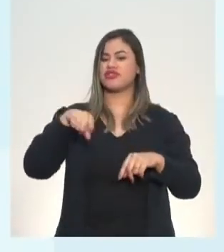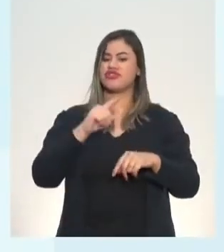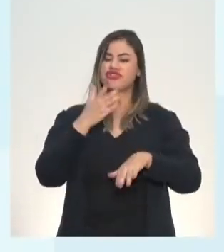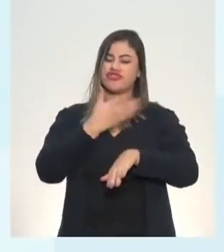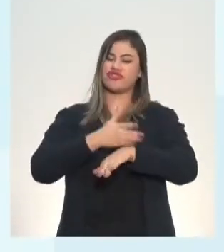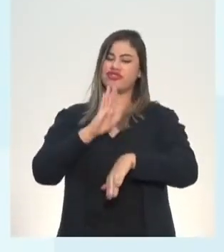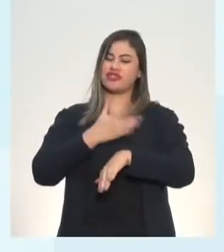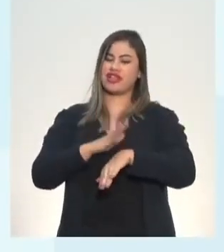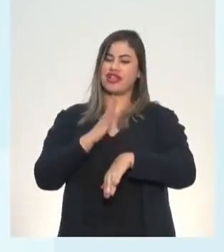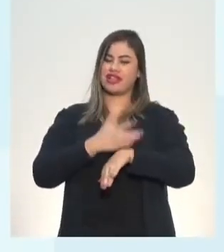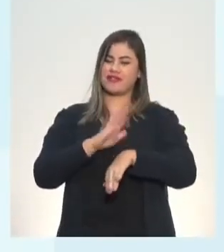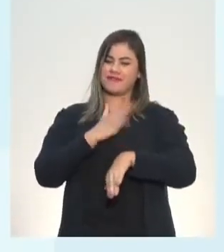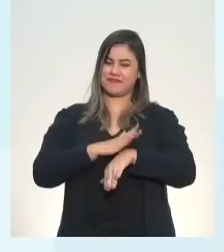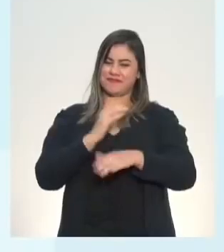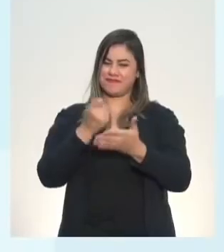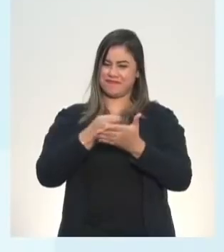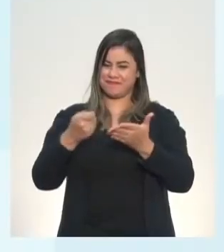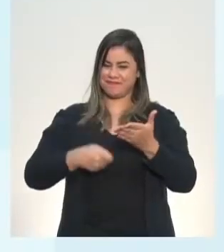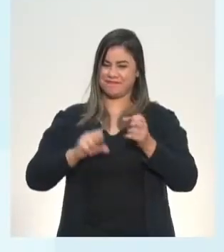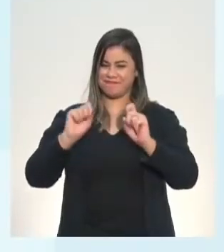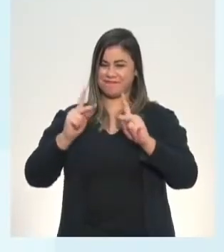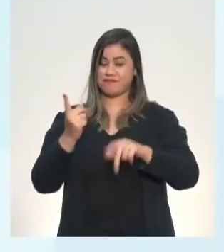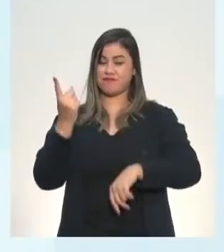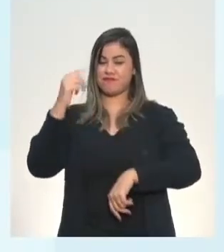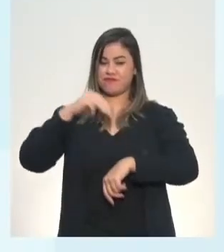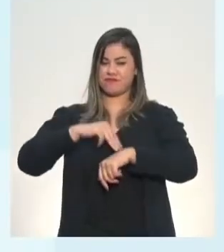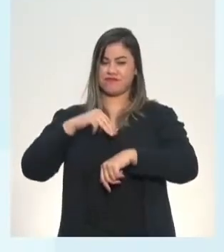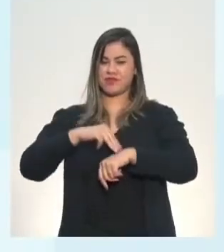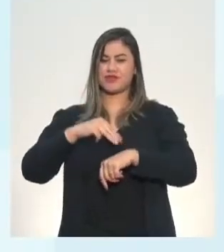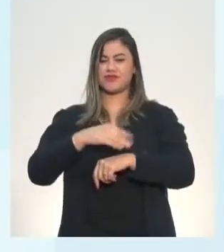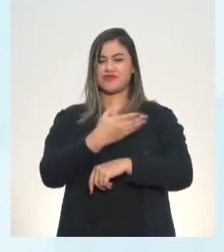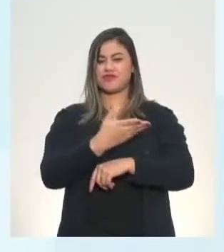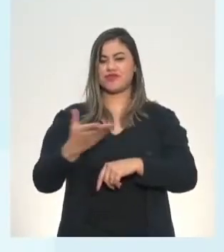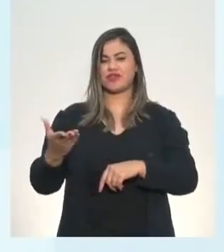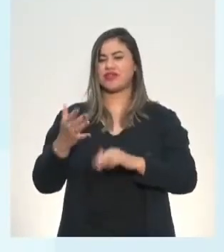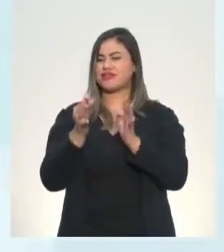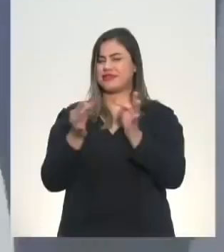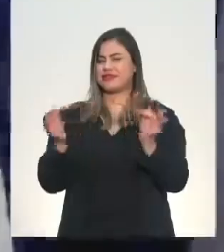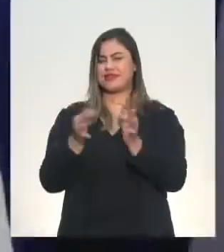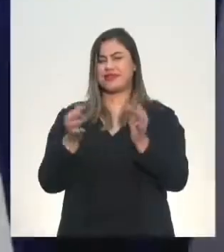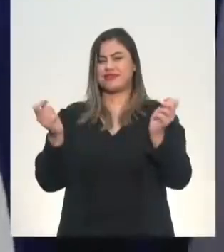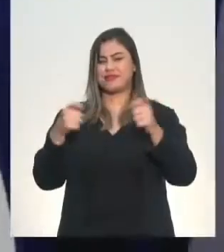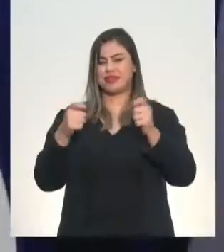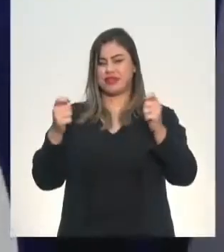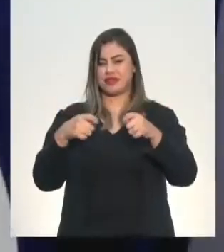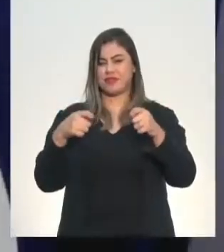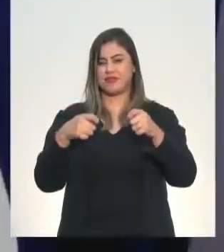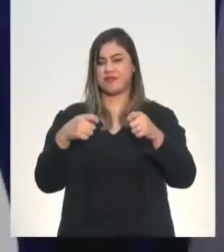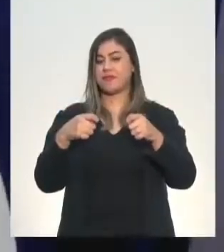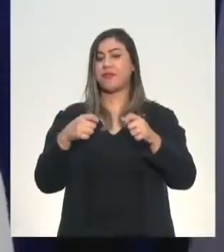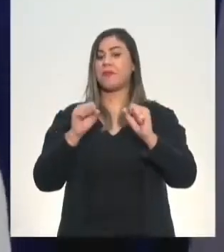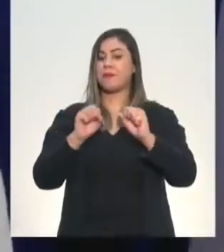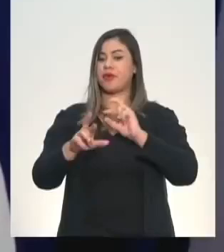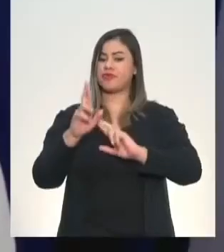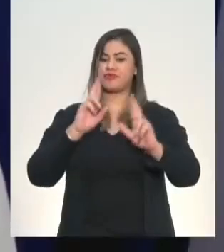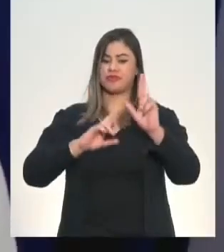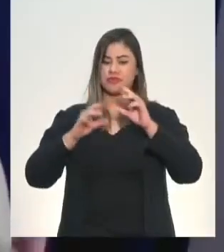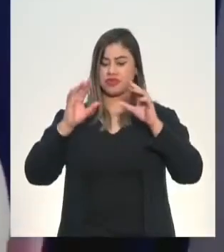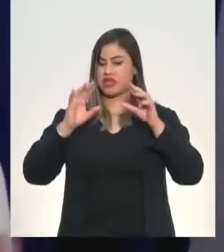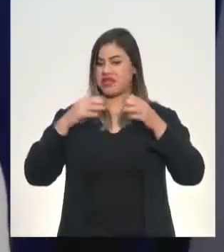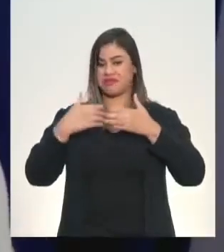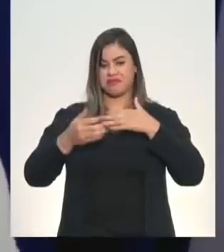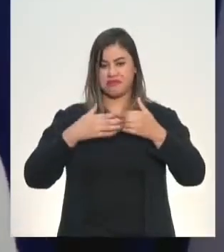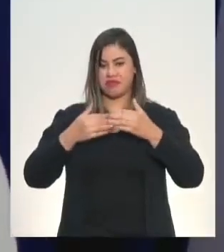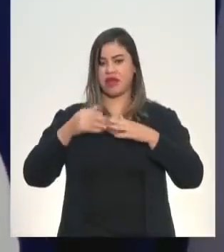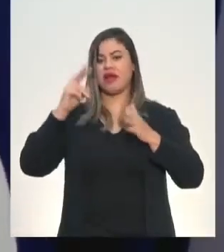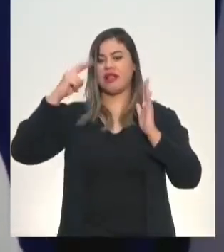consegue praticar a escrita, certo? Então eu vou dar um minutinho para vocês, tá bem simplesinho. Se quiser responder fora da ordem, também pode, porque a gente